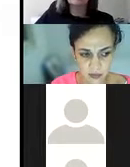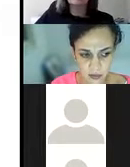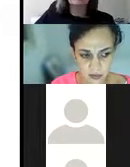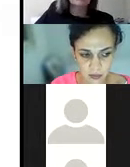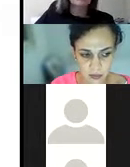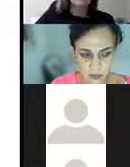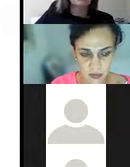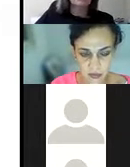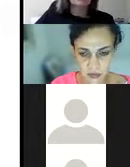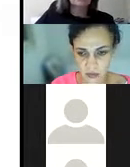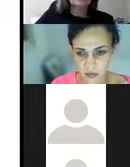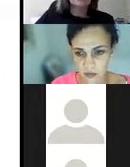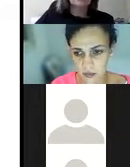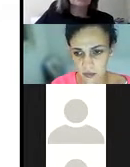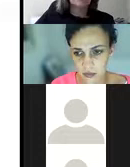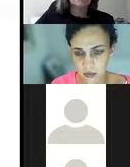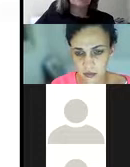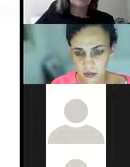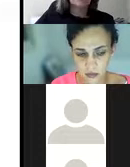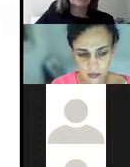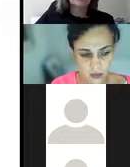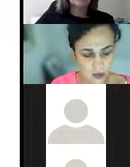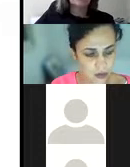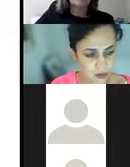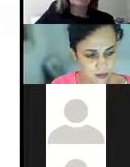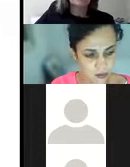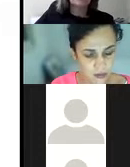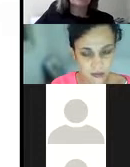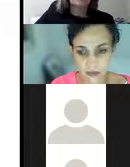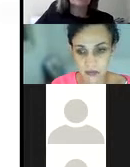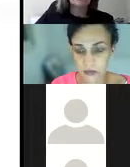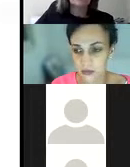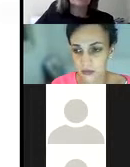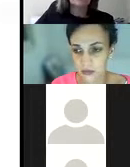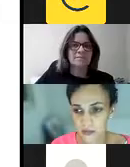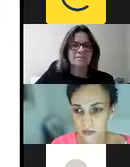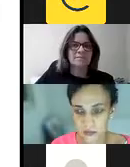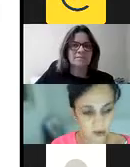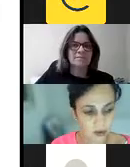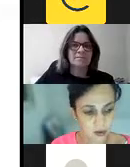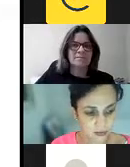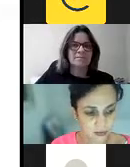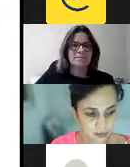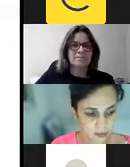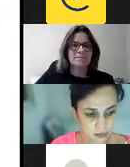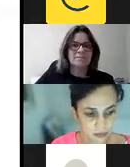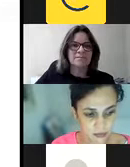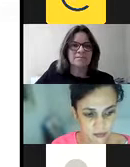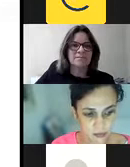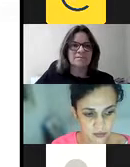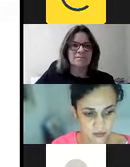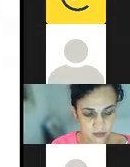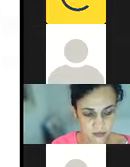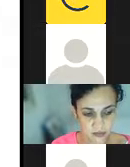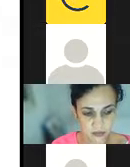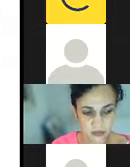apresentaram, se quiser deixar fechado. Uhum. Thalita, tá, pode deixar fechado. Uhum. Tá bom. Eu pedi só para você continuar aqui, porque